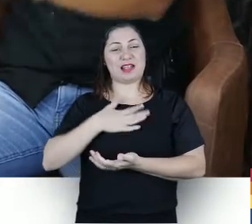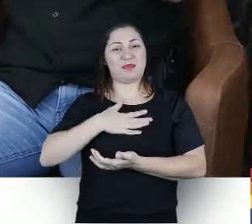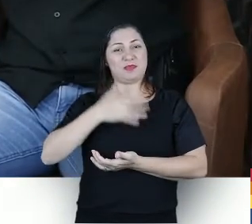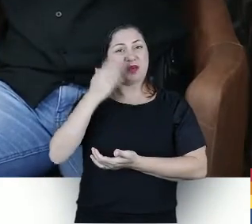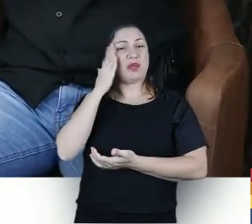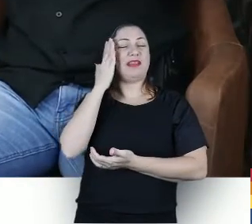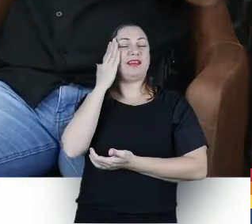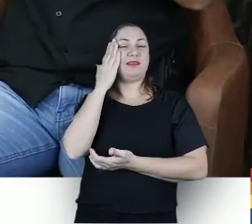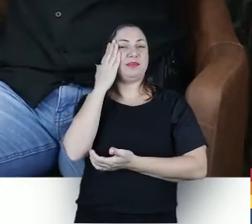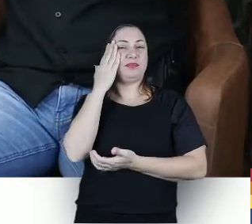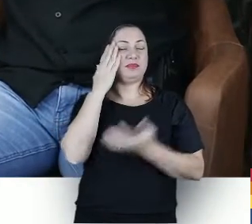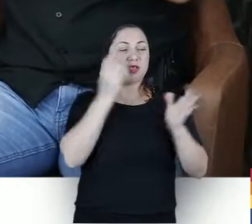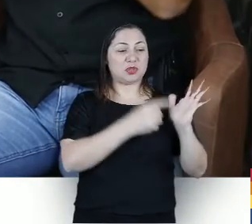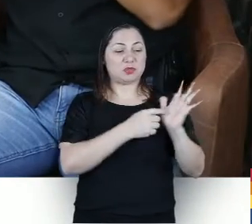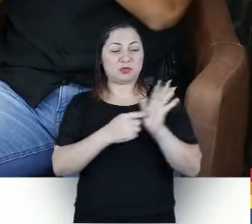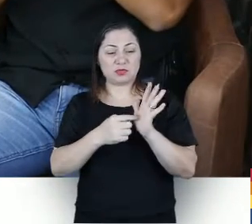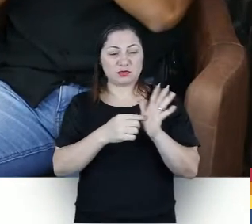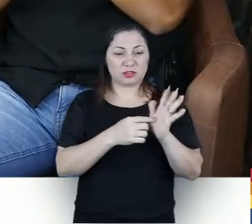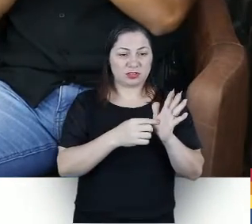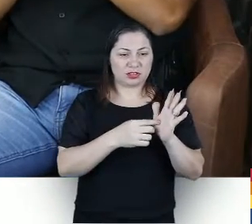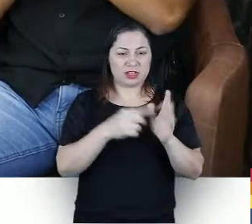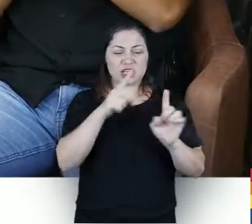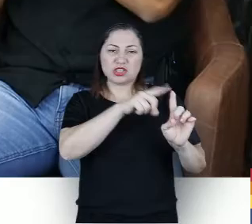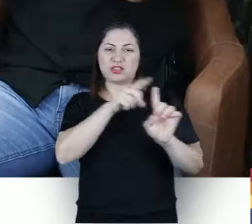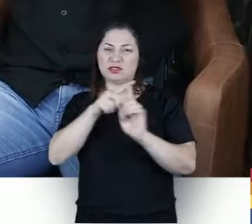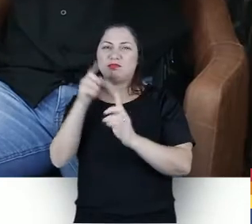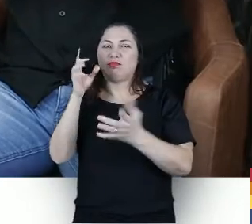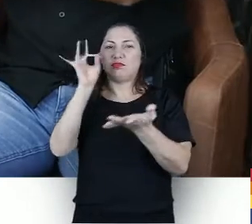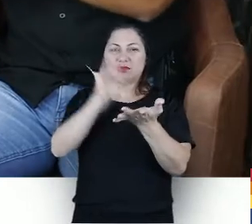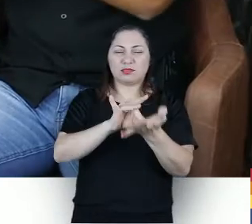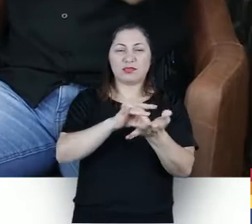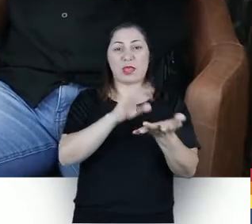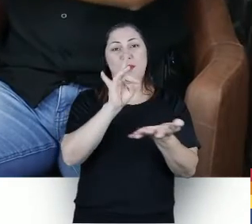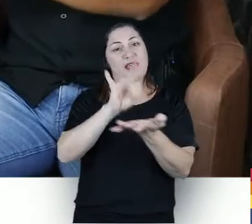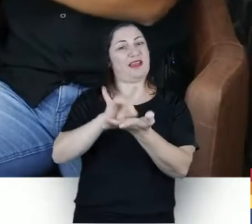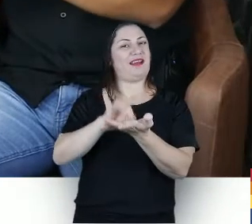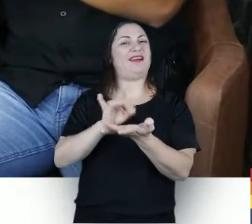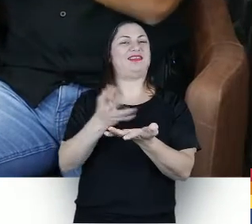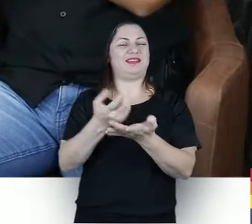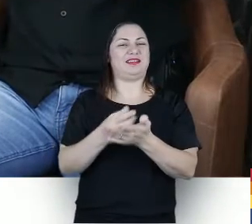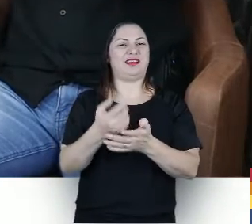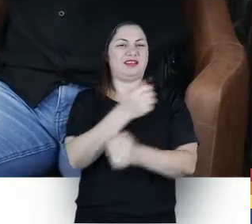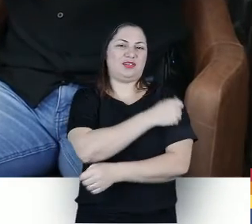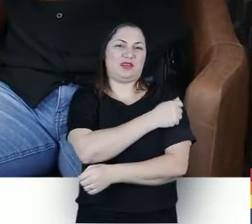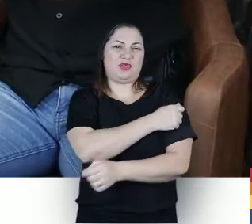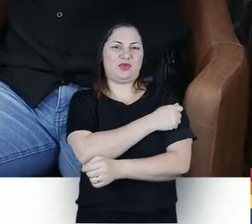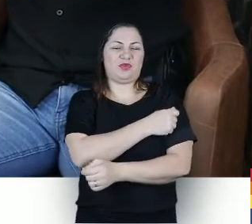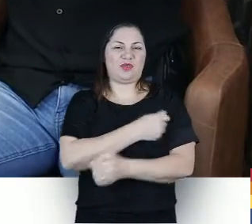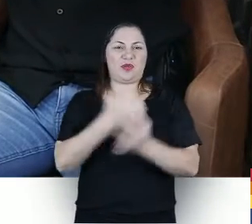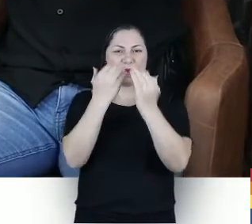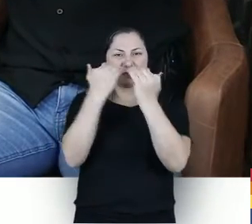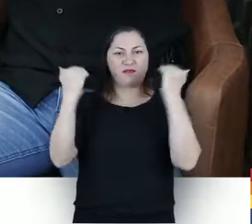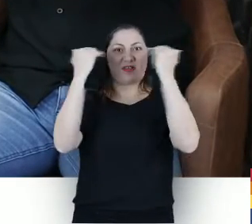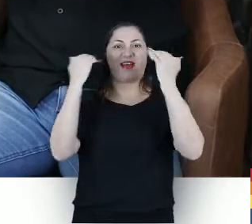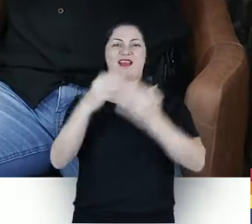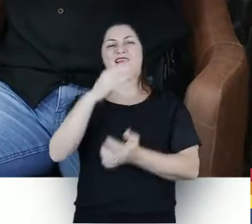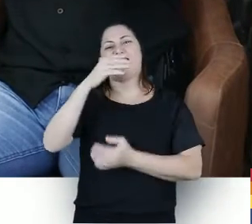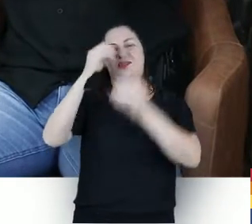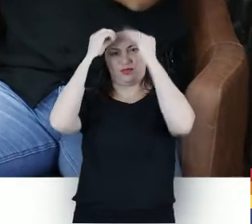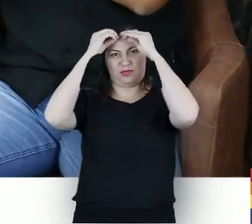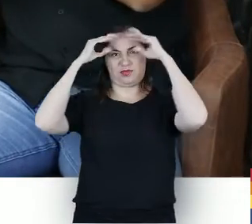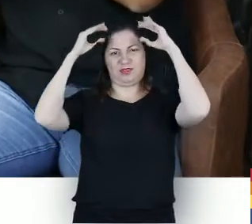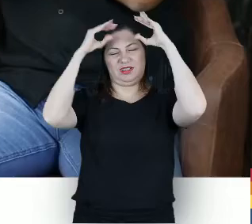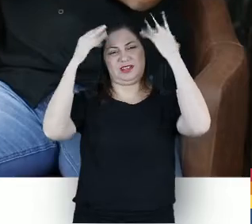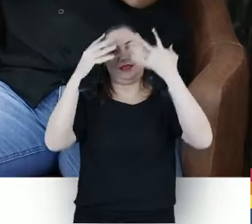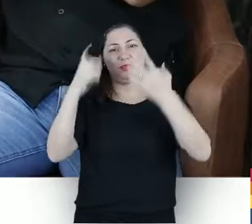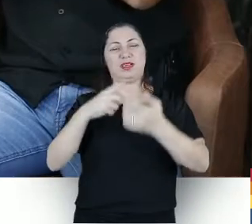e conversar com a disciplina como esse estudante pode interagir, resolver, solucionar esse problema. Então,